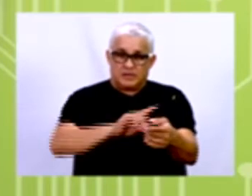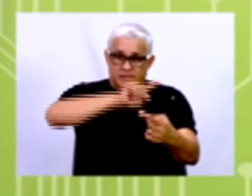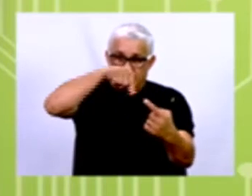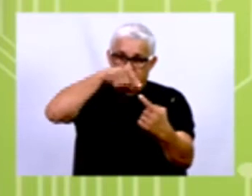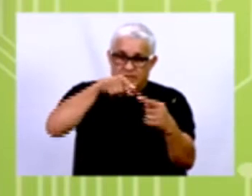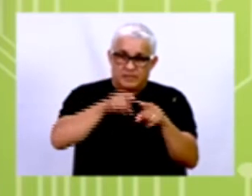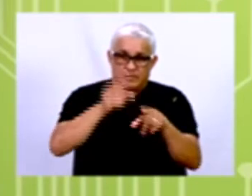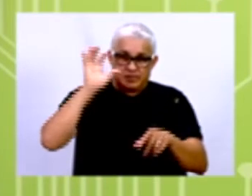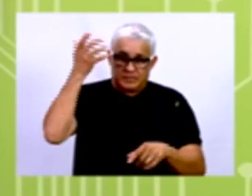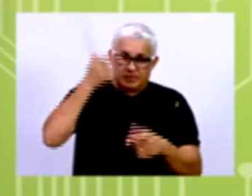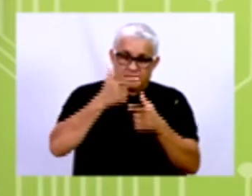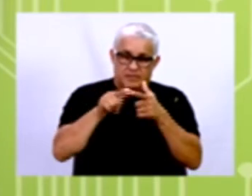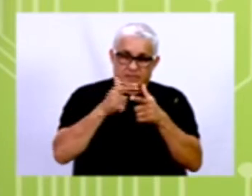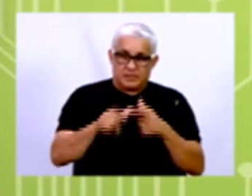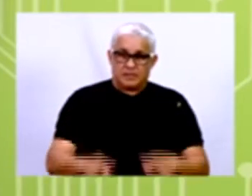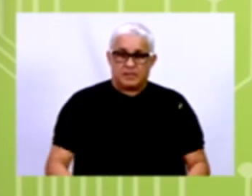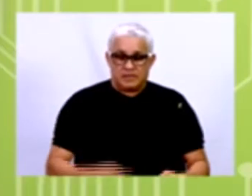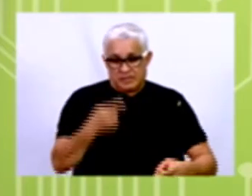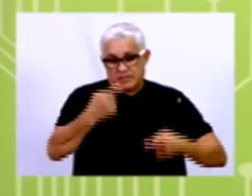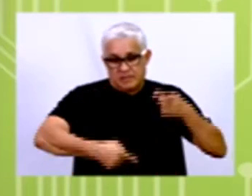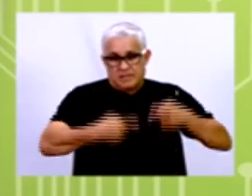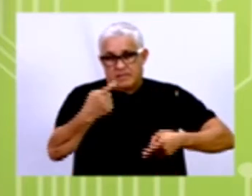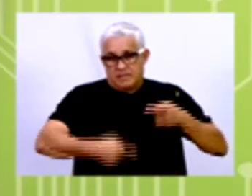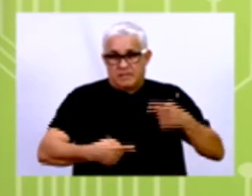para resolver o problema, que é a política